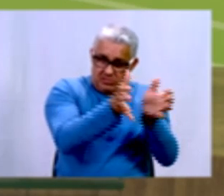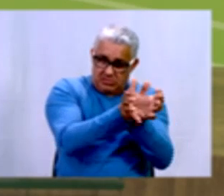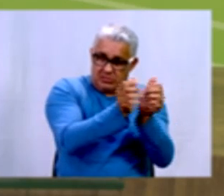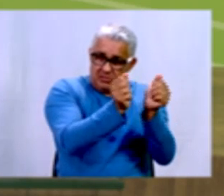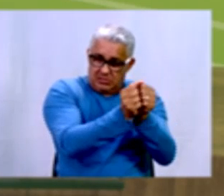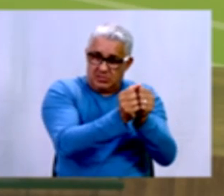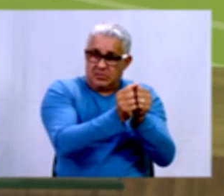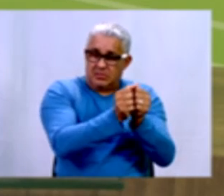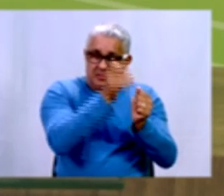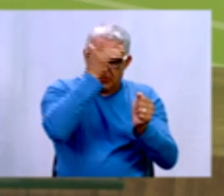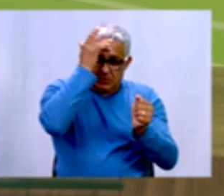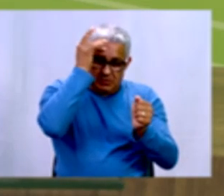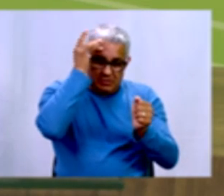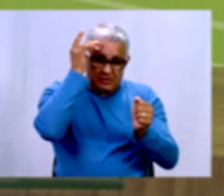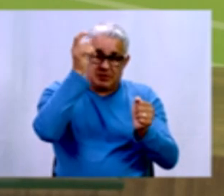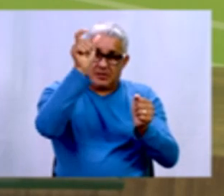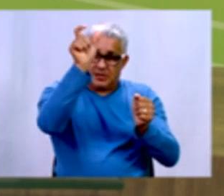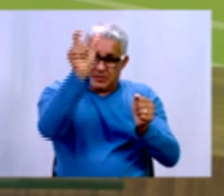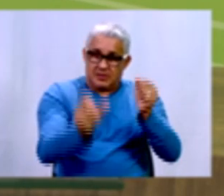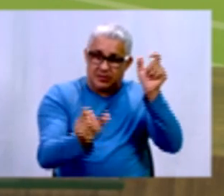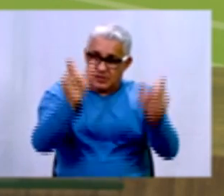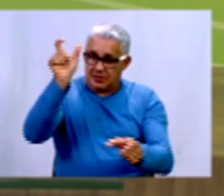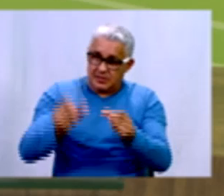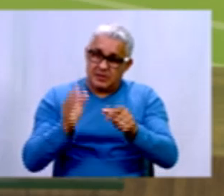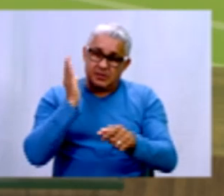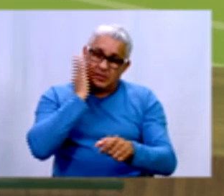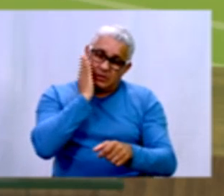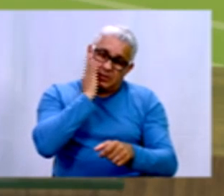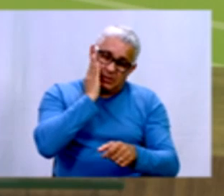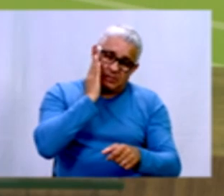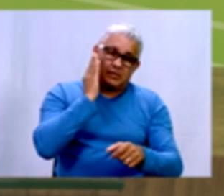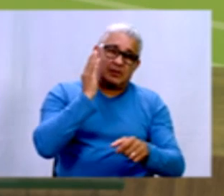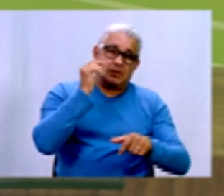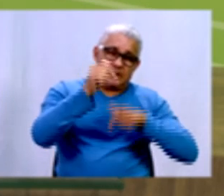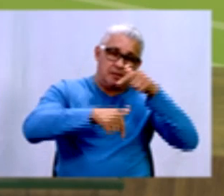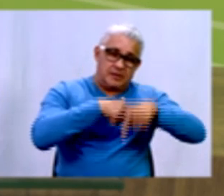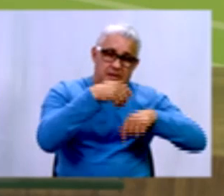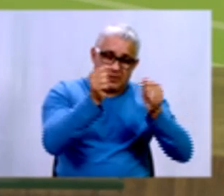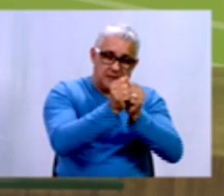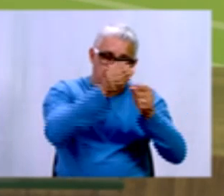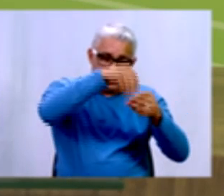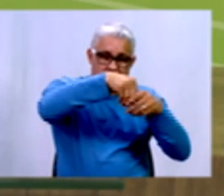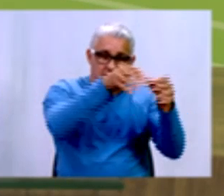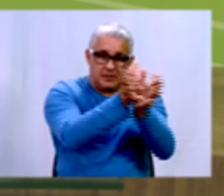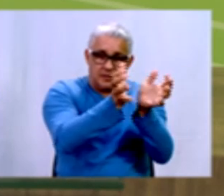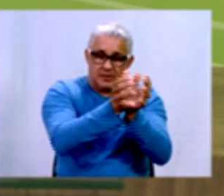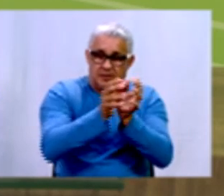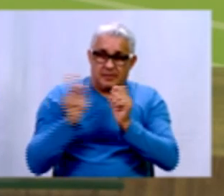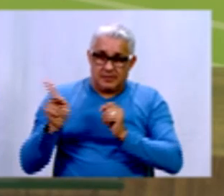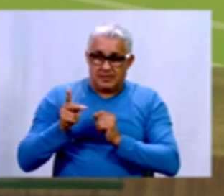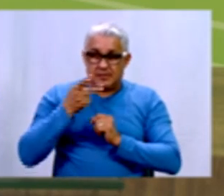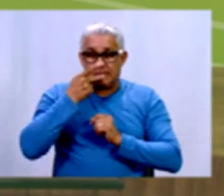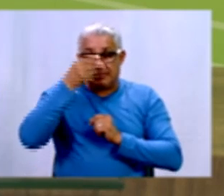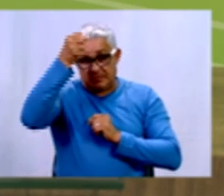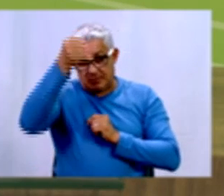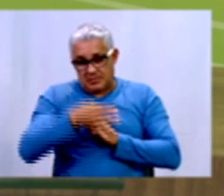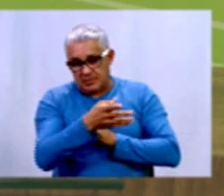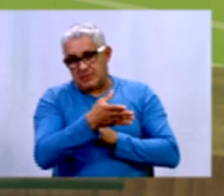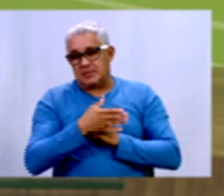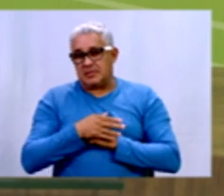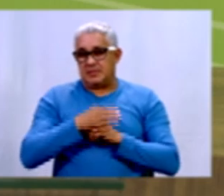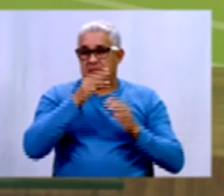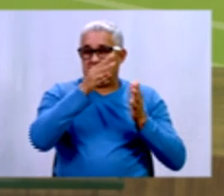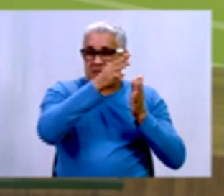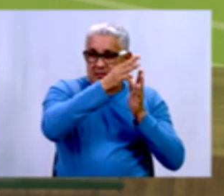Pessoas que sabem trabalhar em equipe também. Então, como o professor disse, uma metodologia que não